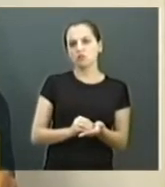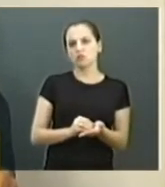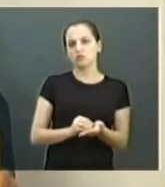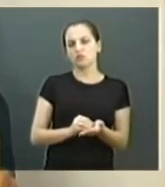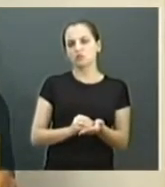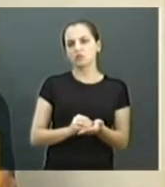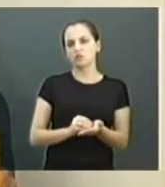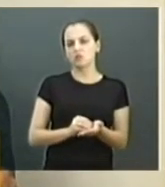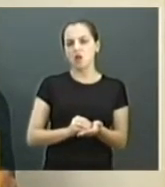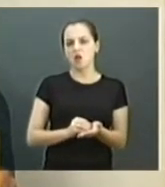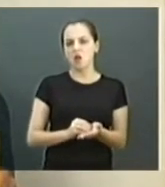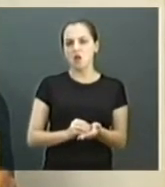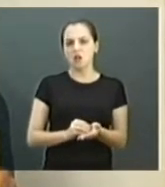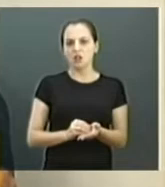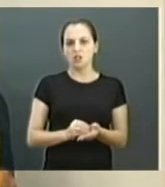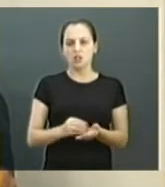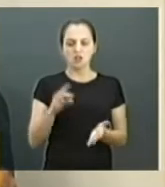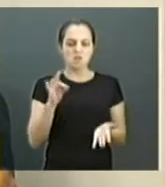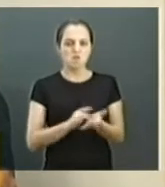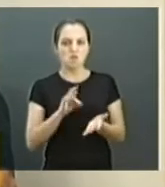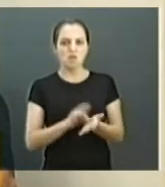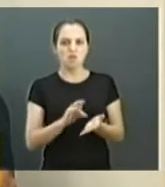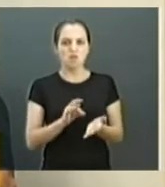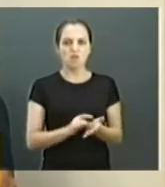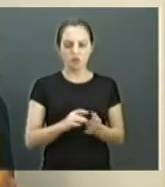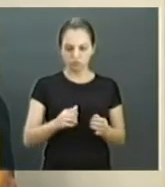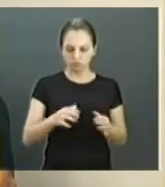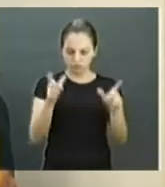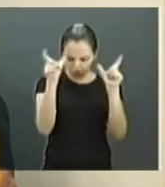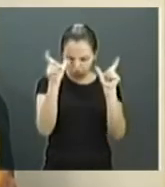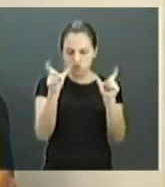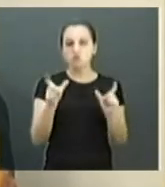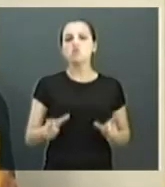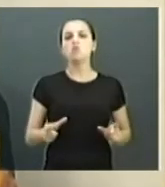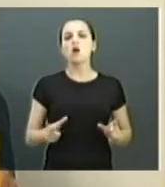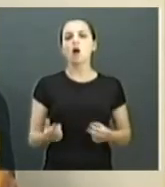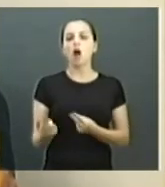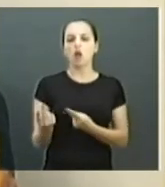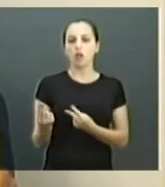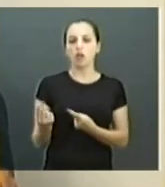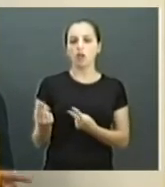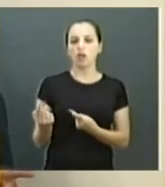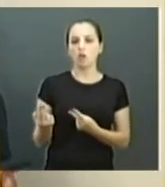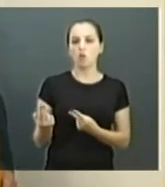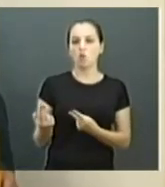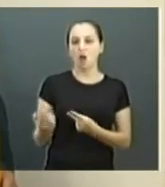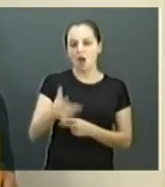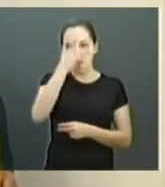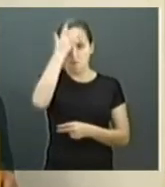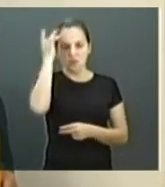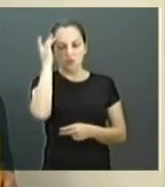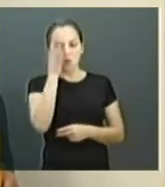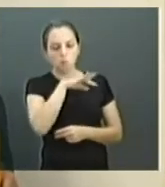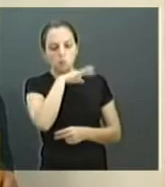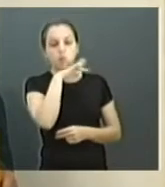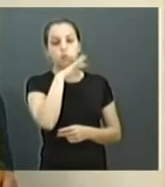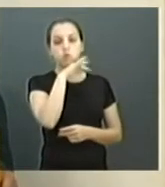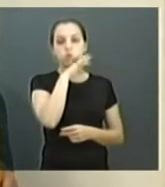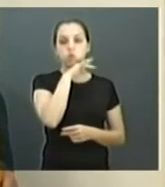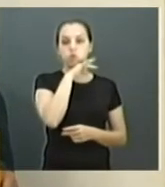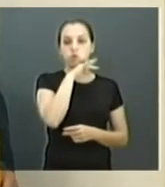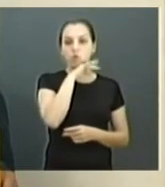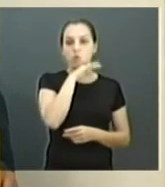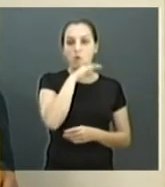com subserviência é igual um monte de cagões. Essa é a base de traíras